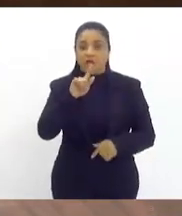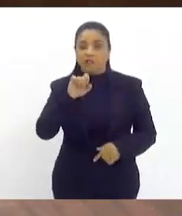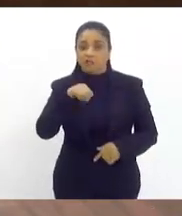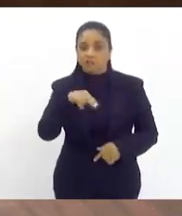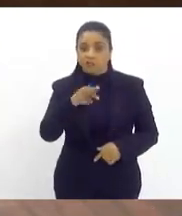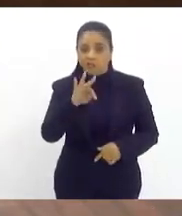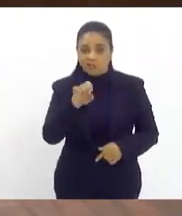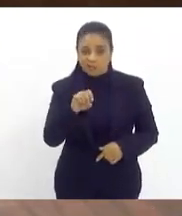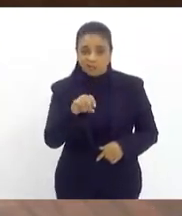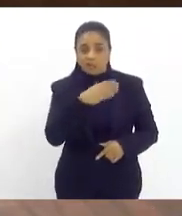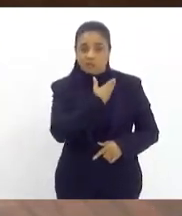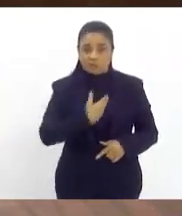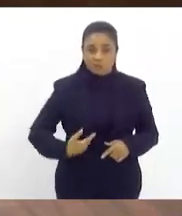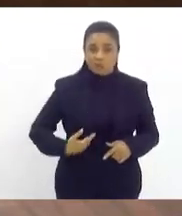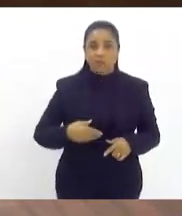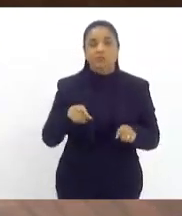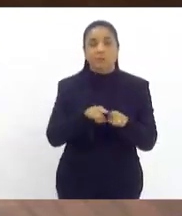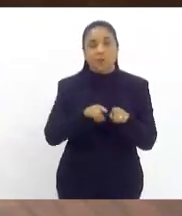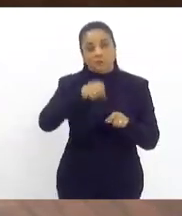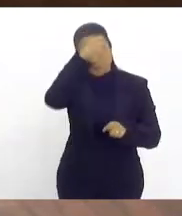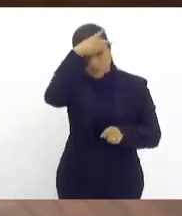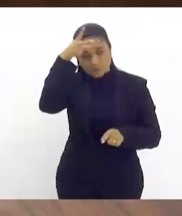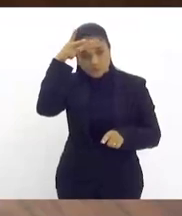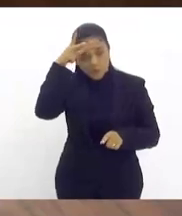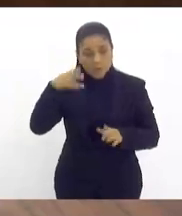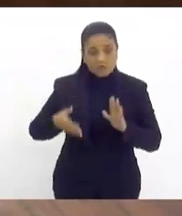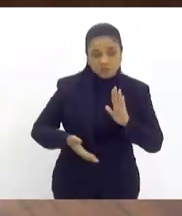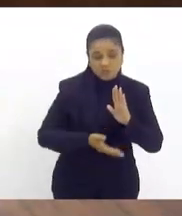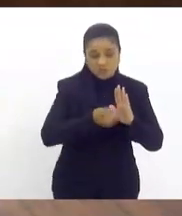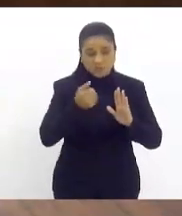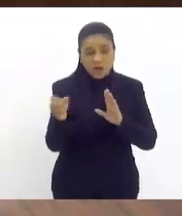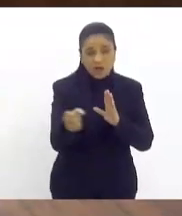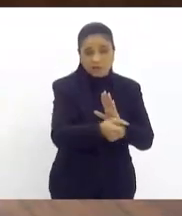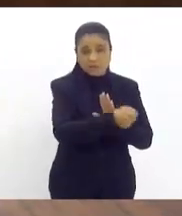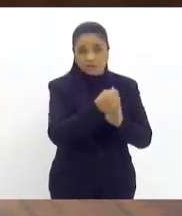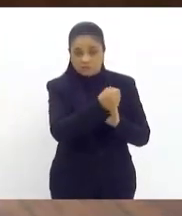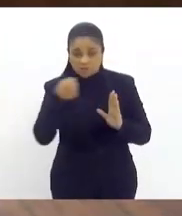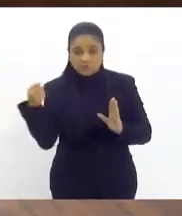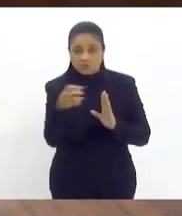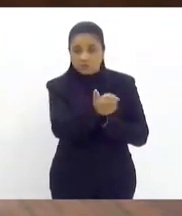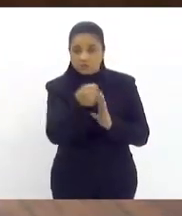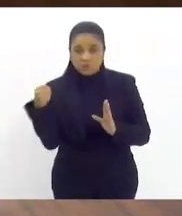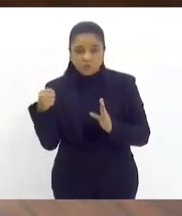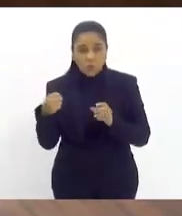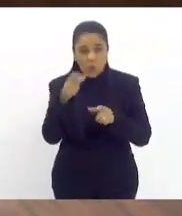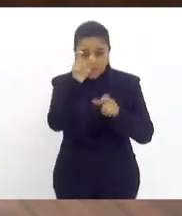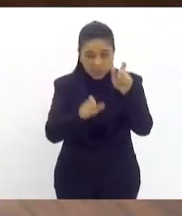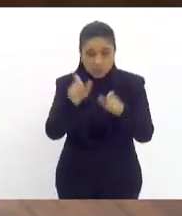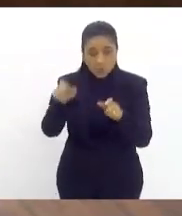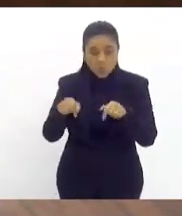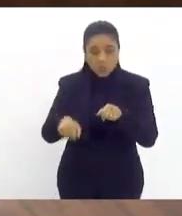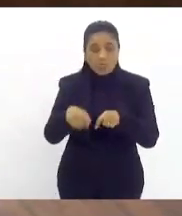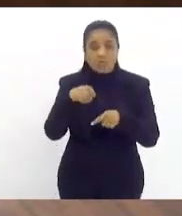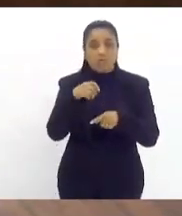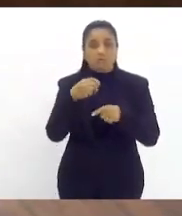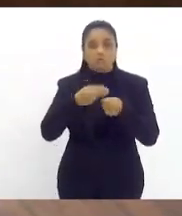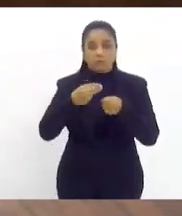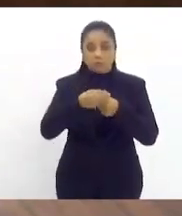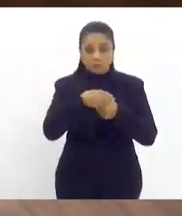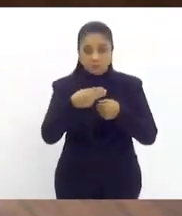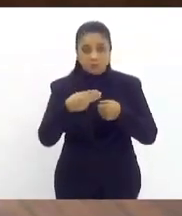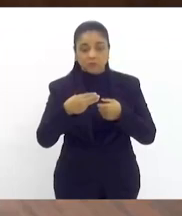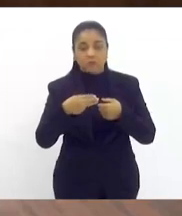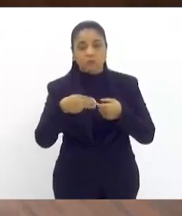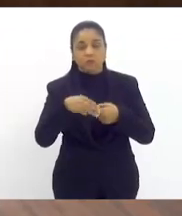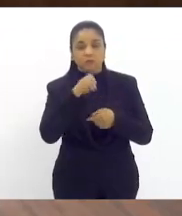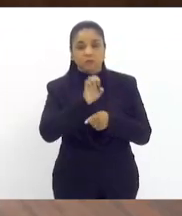municipais que tem agido de truculência para retirar trabalhadoras e trabalhadores aqui por exemplo no município do Rio de Janeiro de